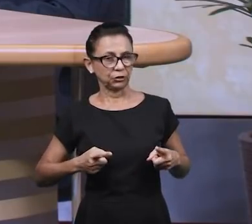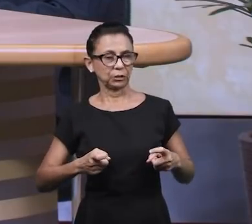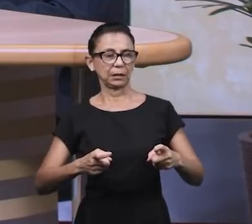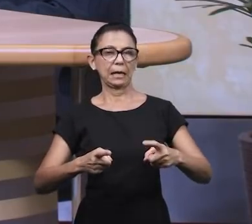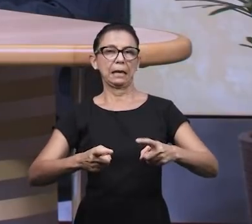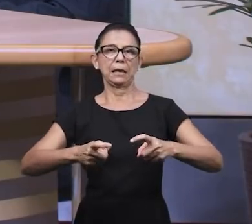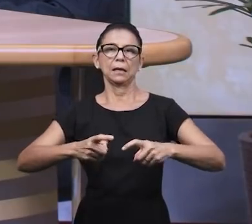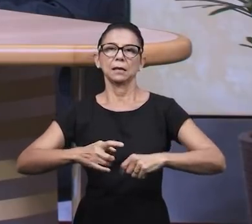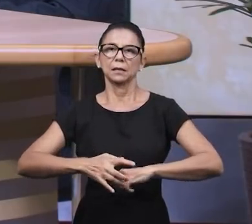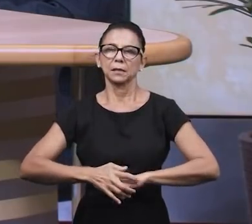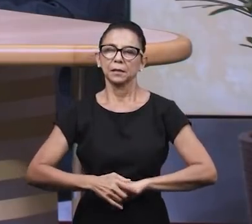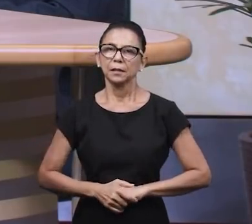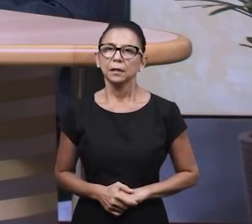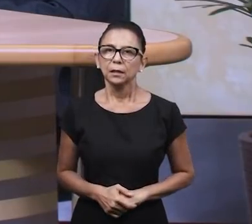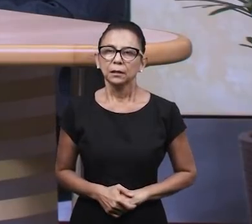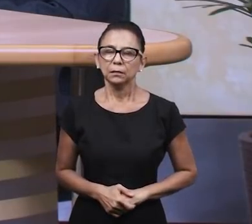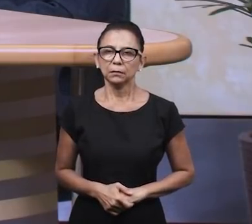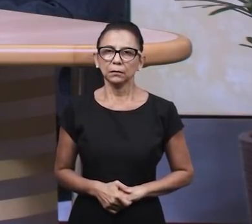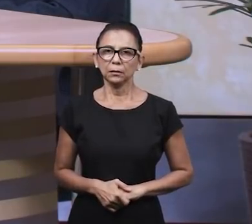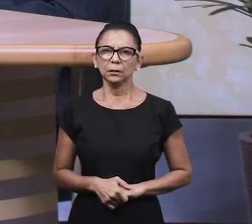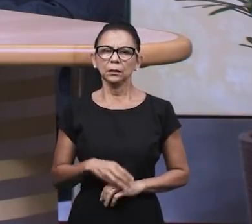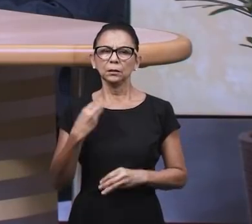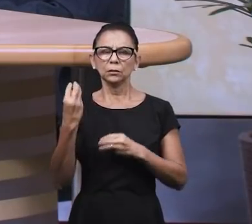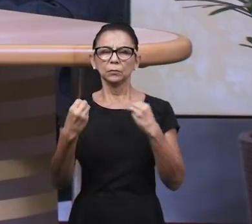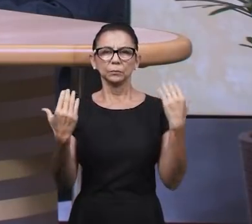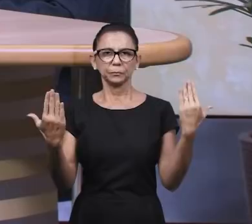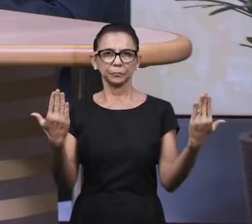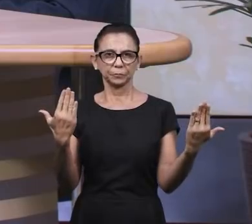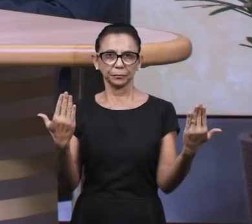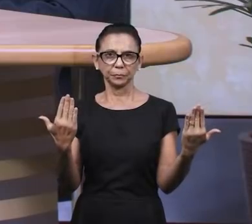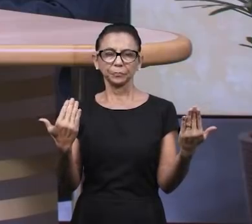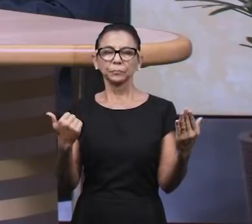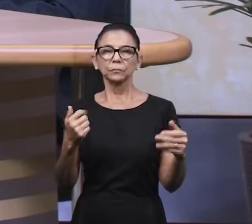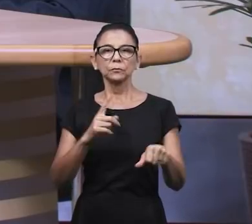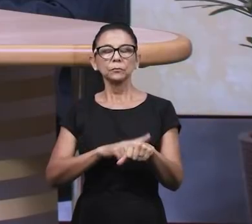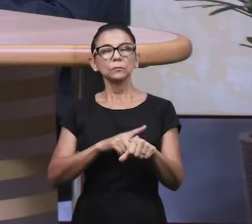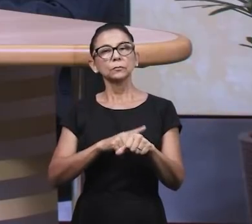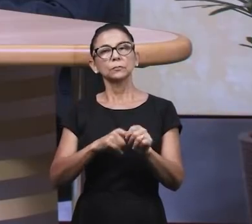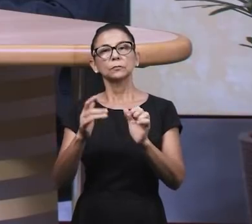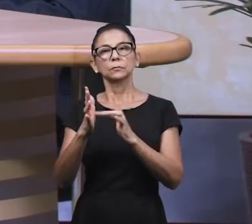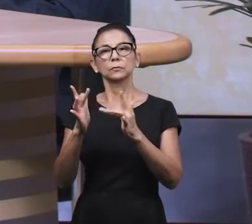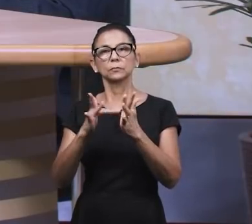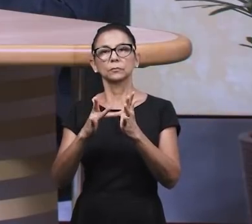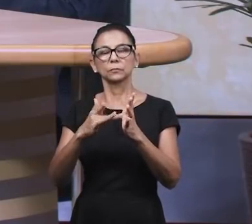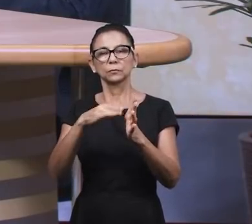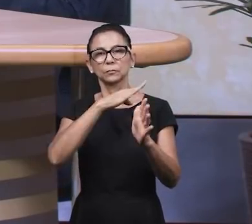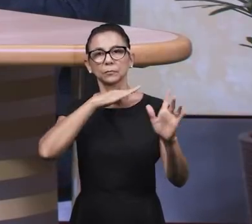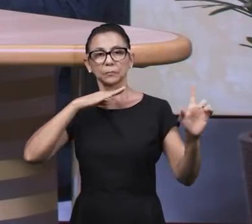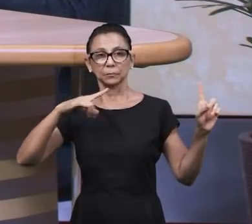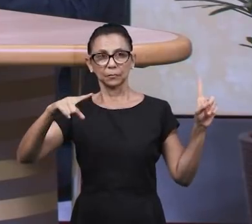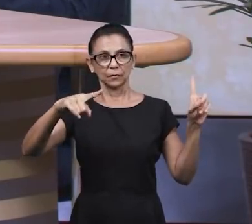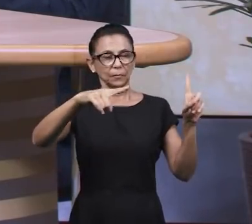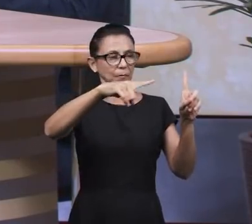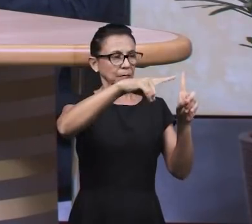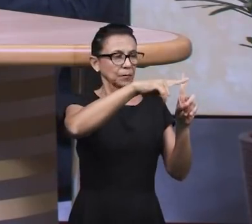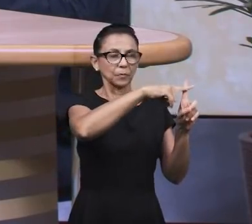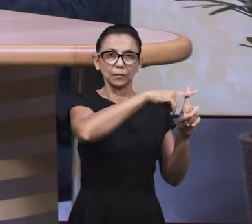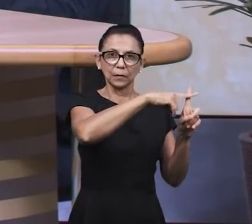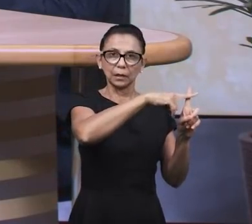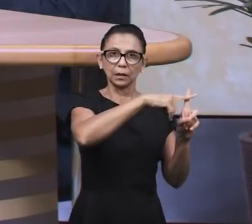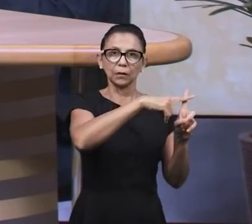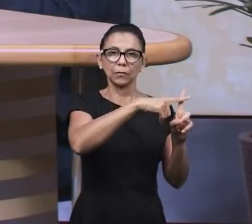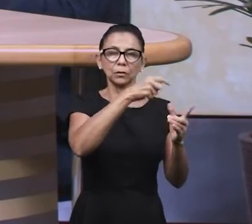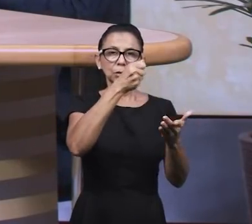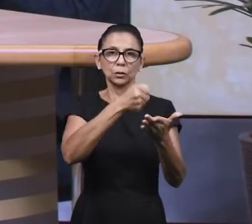Senhor Jesus? Está no momento em que ele rendeu o seu espírito na cruz. Porque naquele momento que Jesus disse tudo está